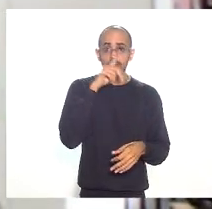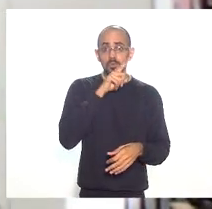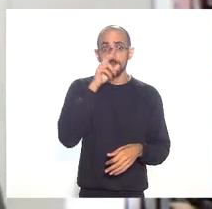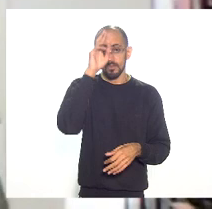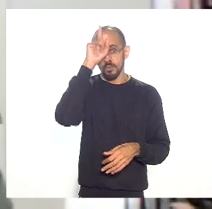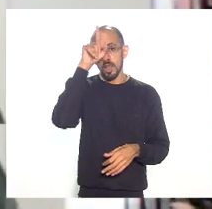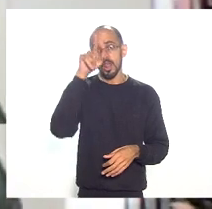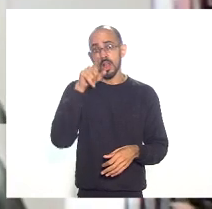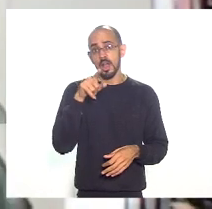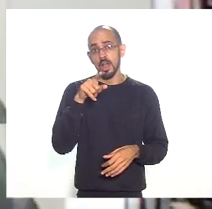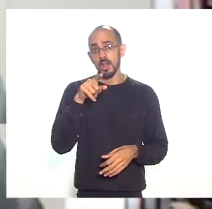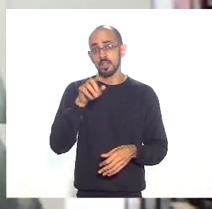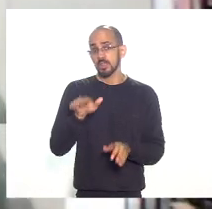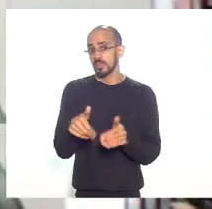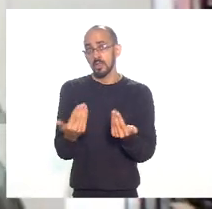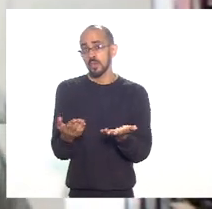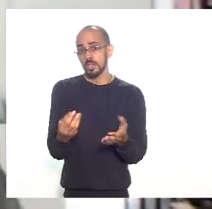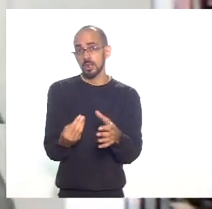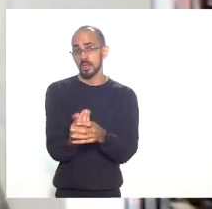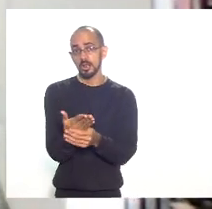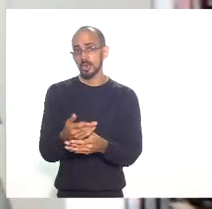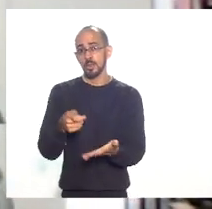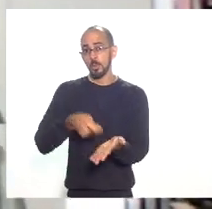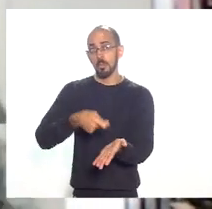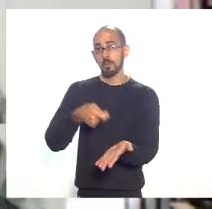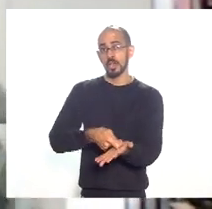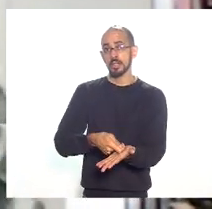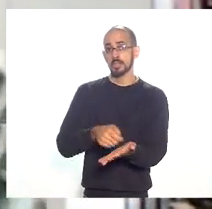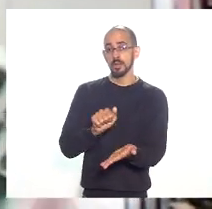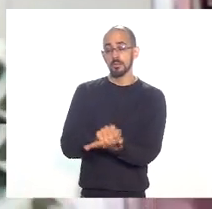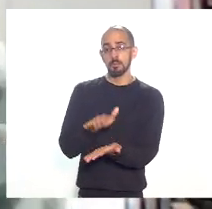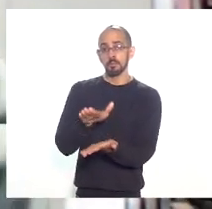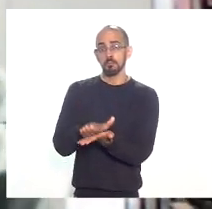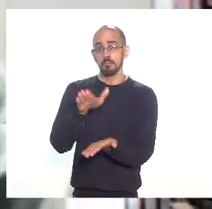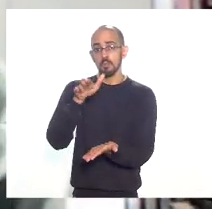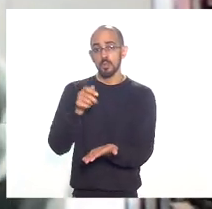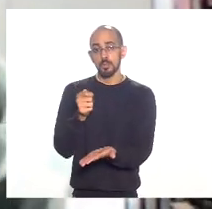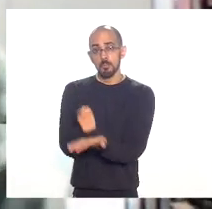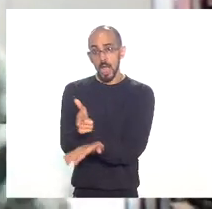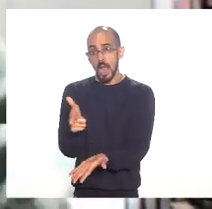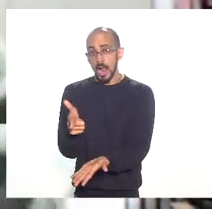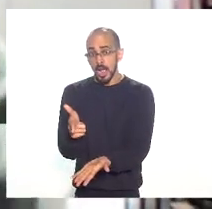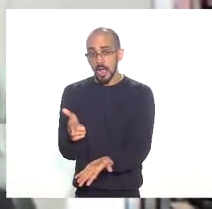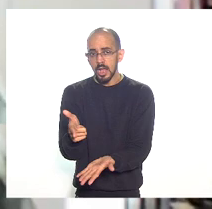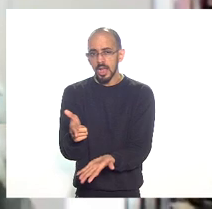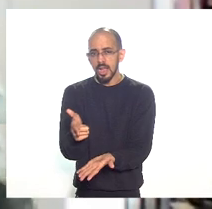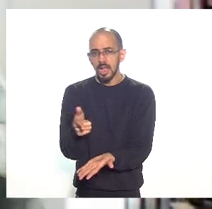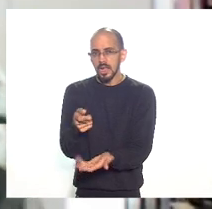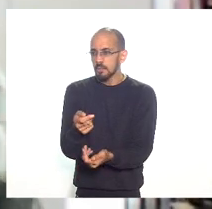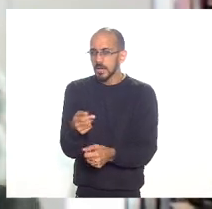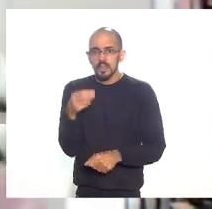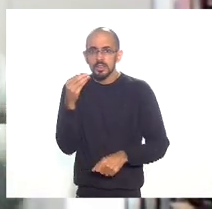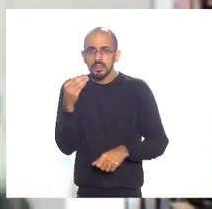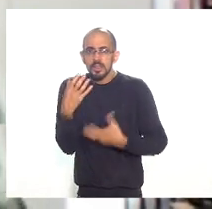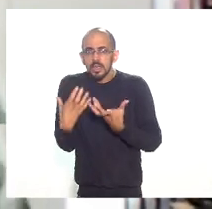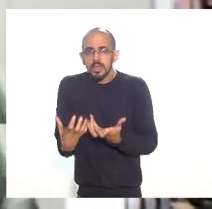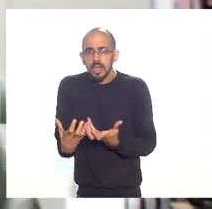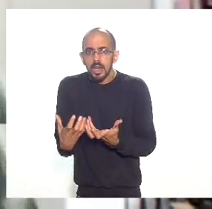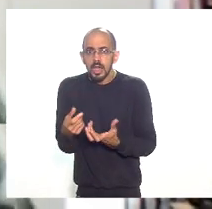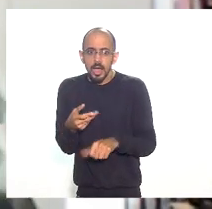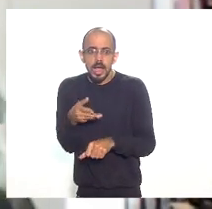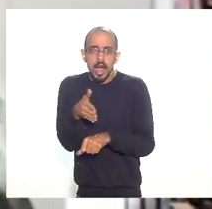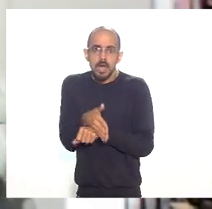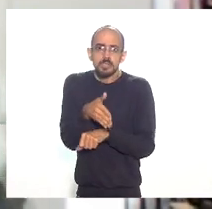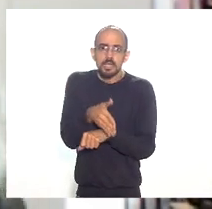de todos os lados para obrigar o cidadão a ter que pagar cada vez mais para buscar a garantia dos seus direitos.